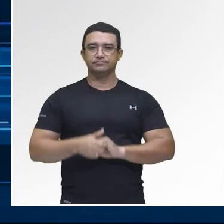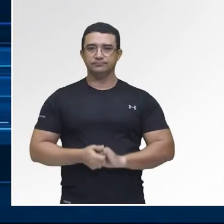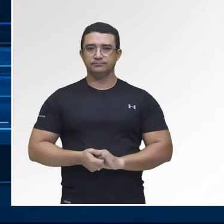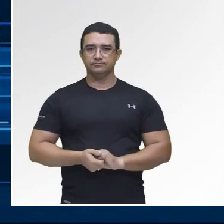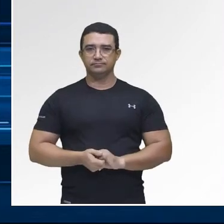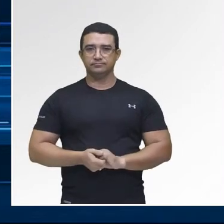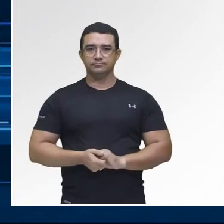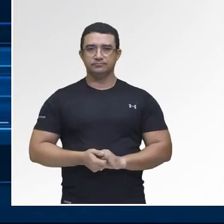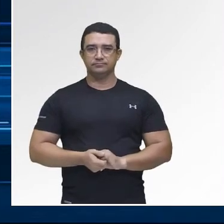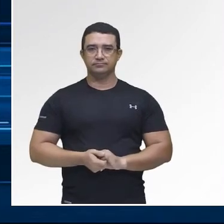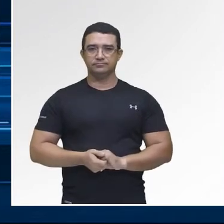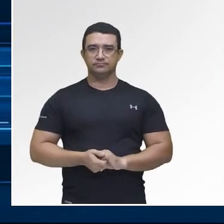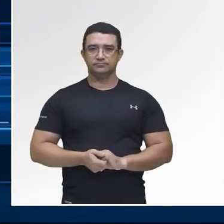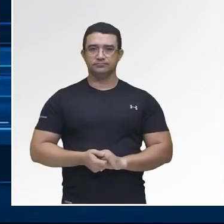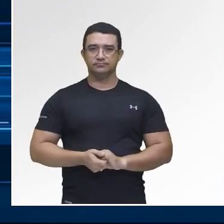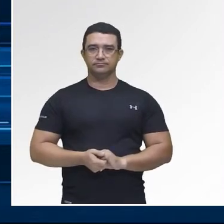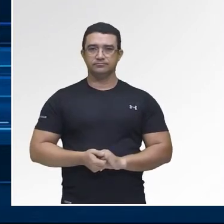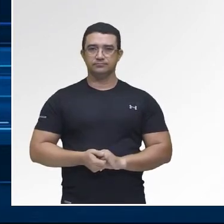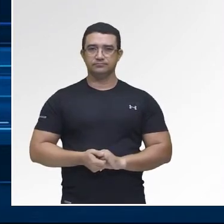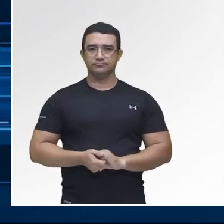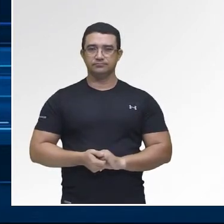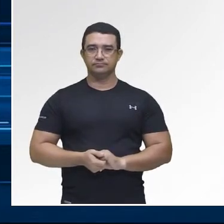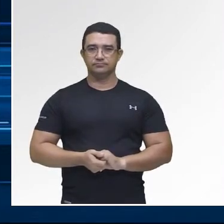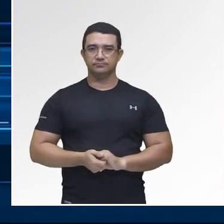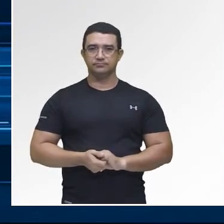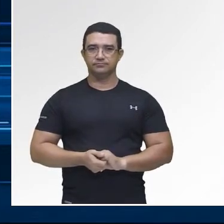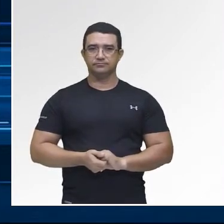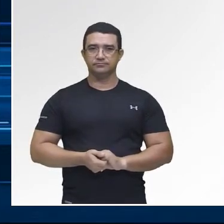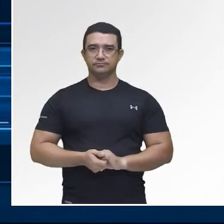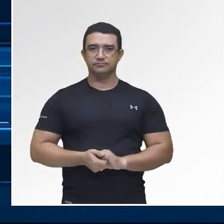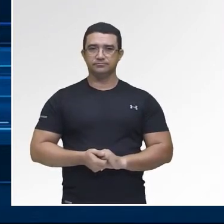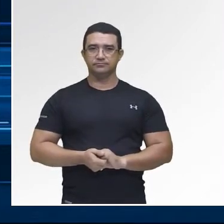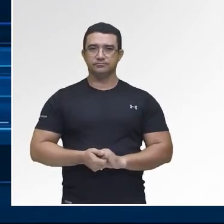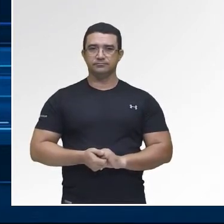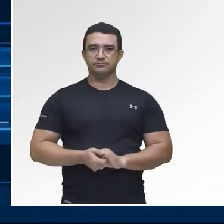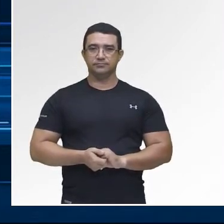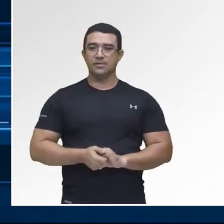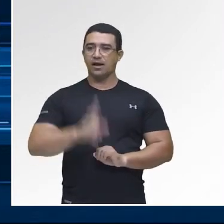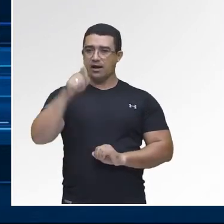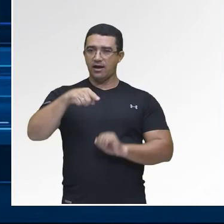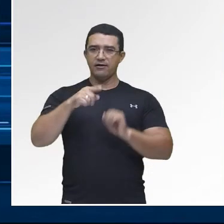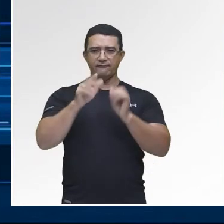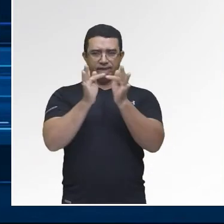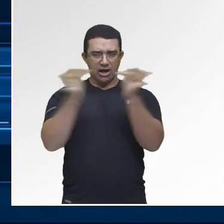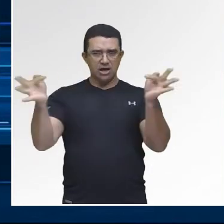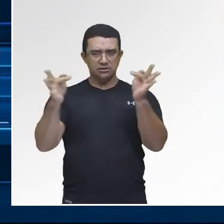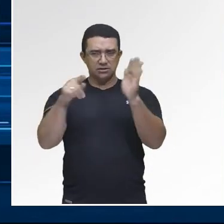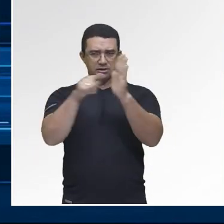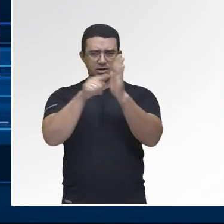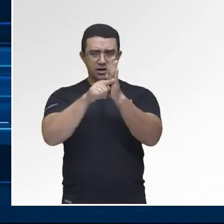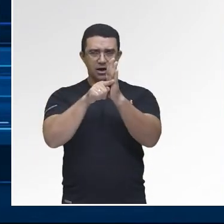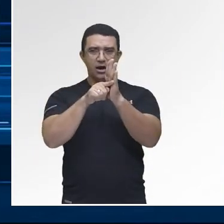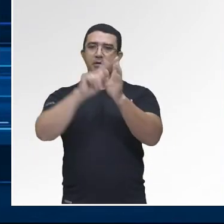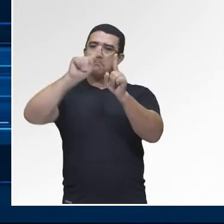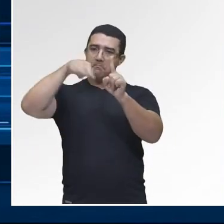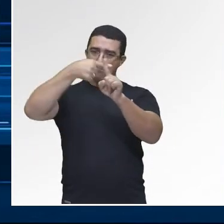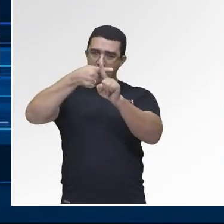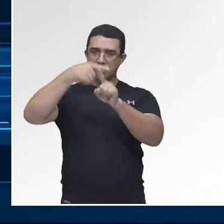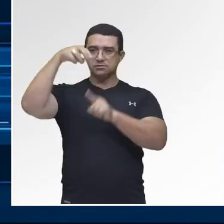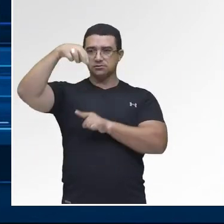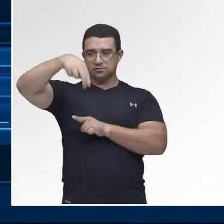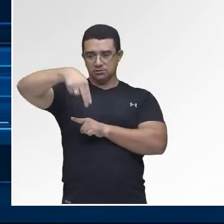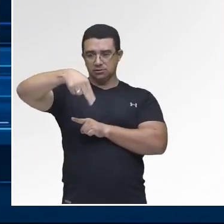has justificado ali, né? A presença do has. Como se trata de frase negativa, a presença do not